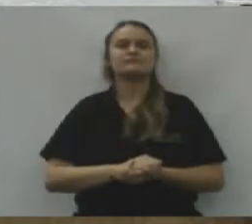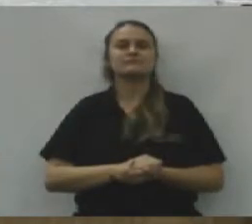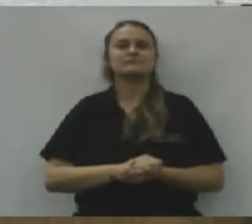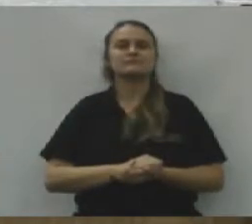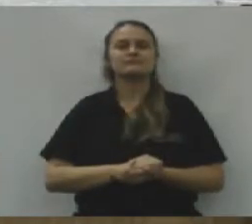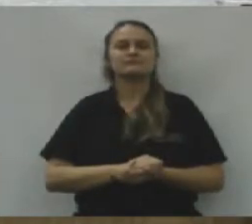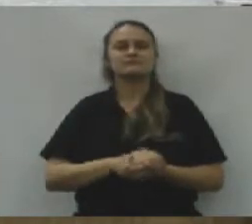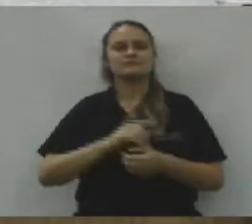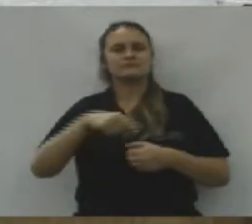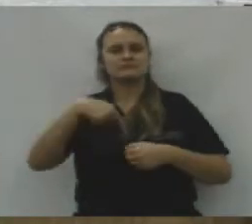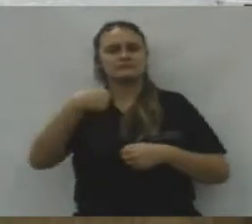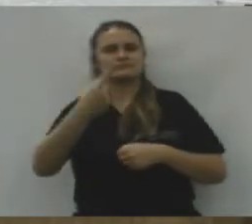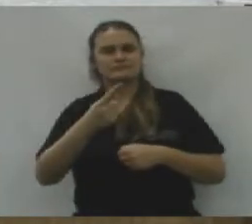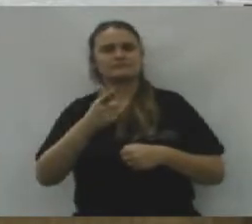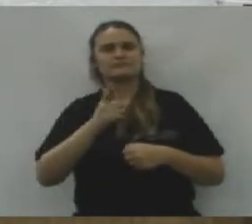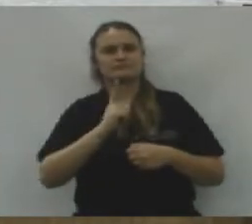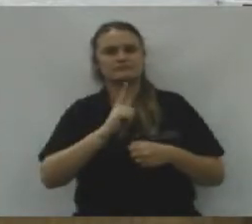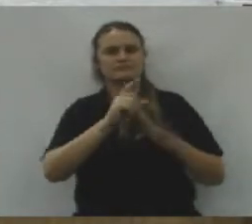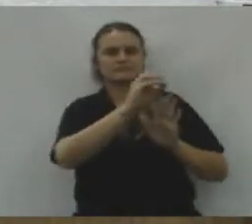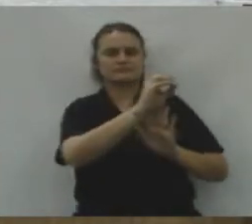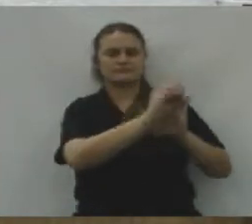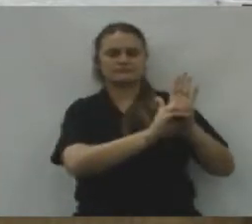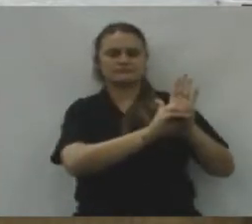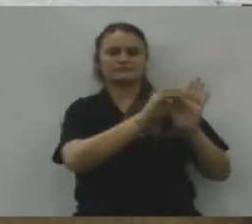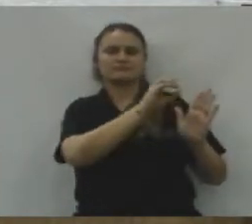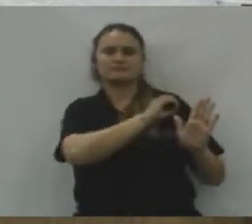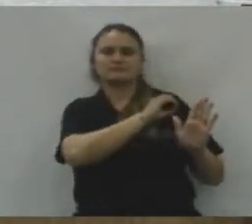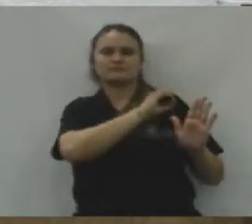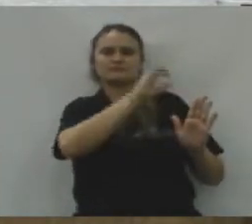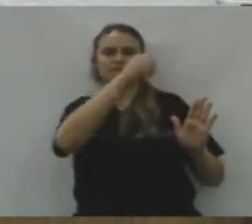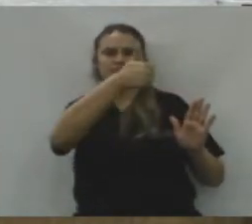Fundamentação, após termos recebido o ofício de número